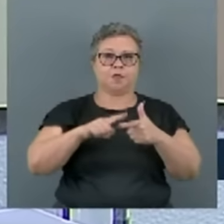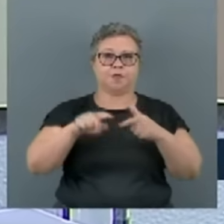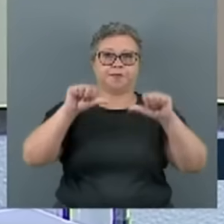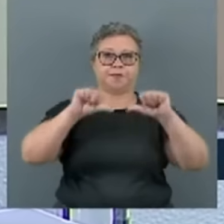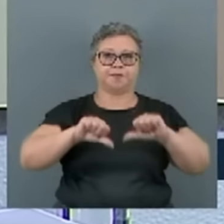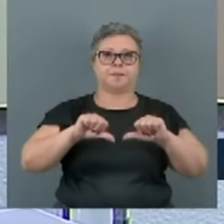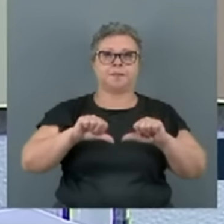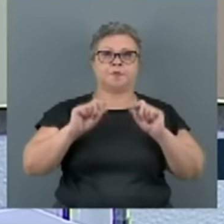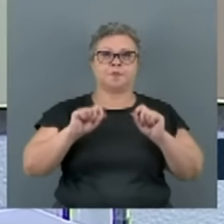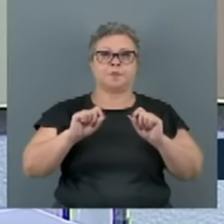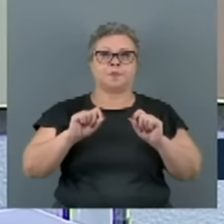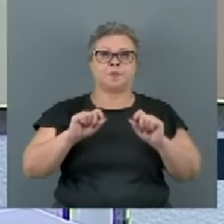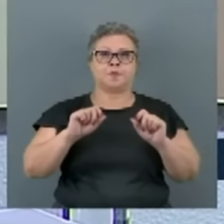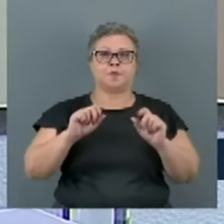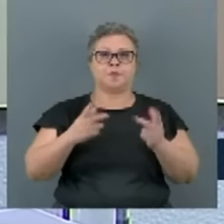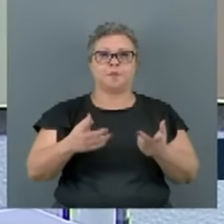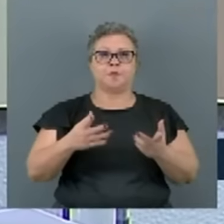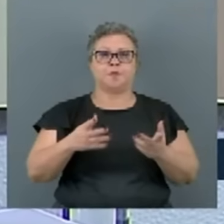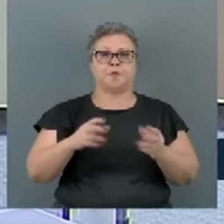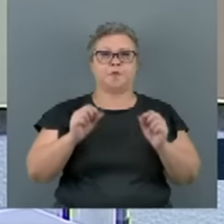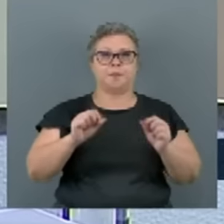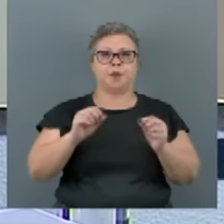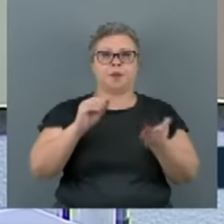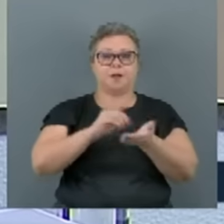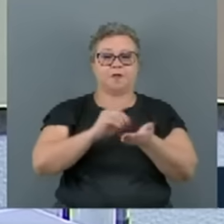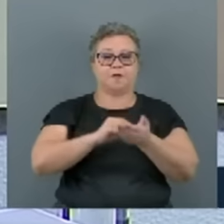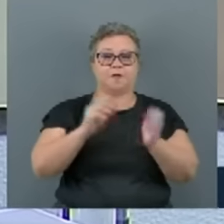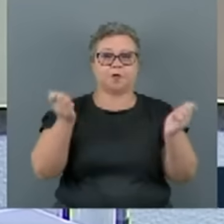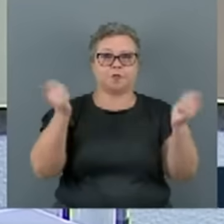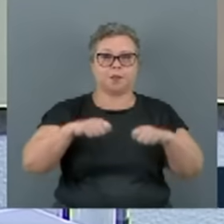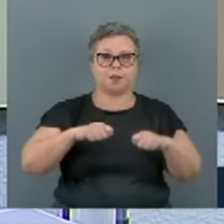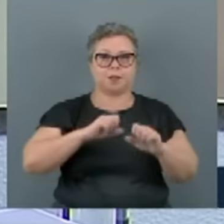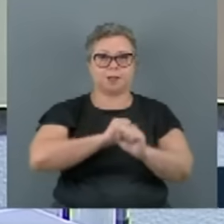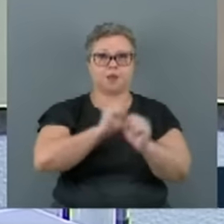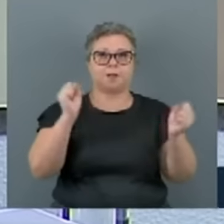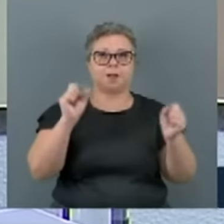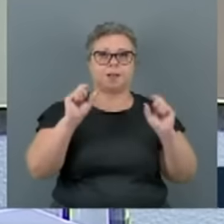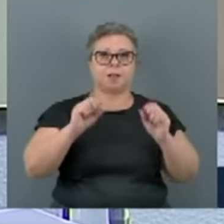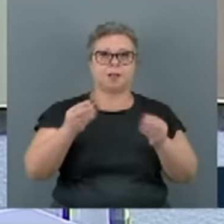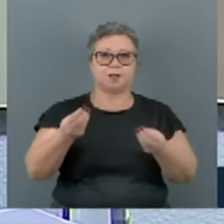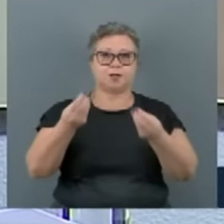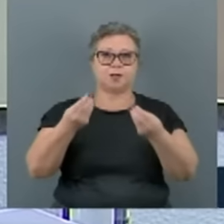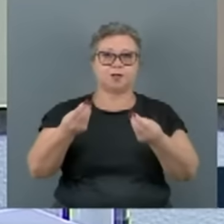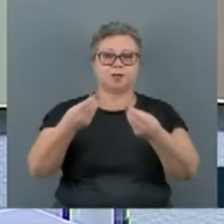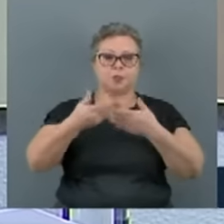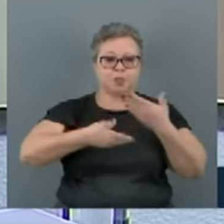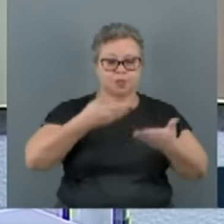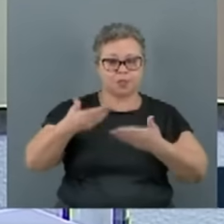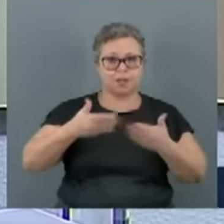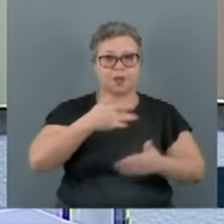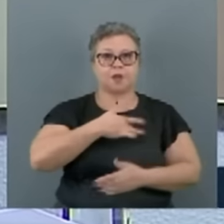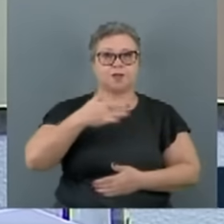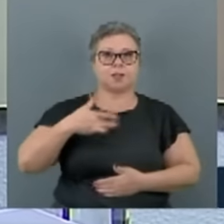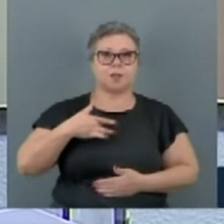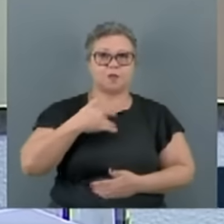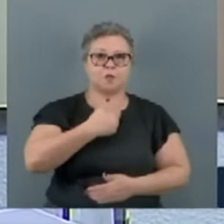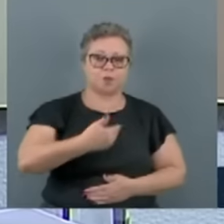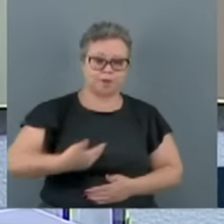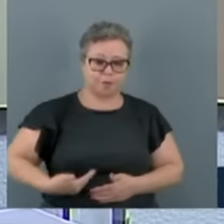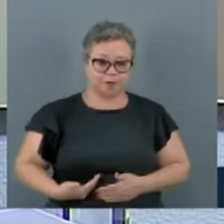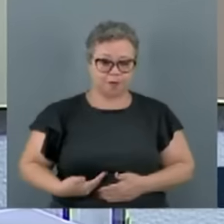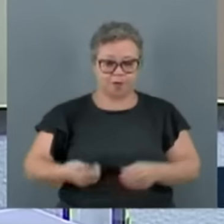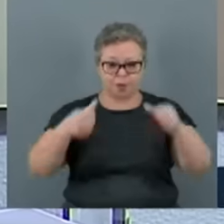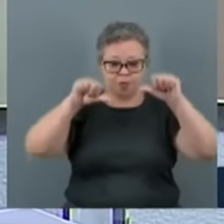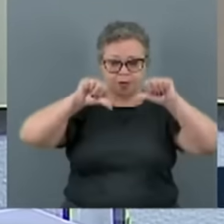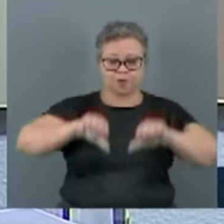pela incompetência e a incapacidade de lidar com a saúde pública num dos piores momentos da nossa